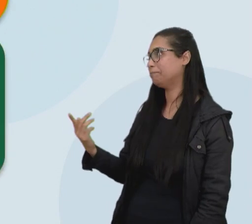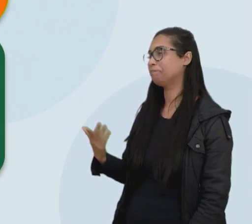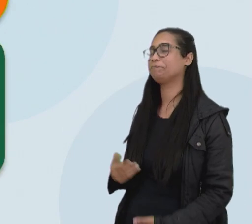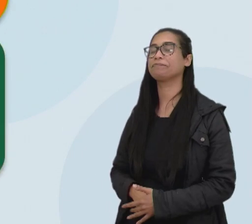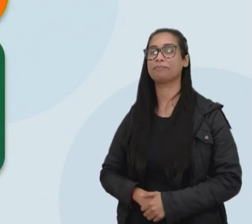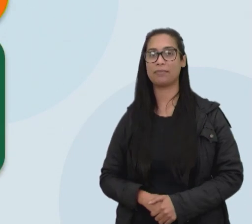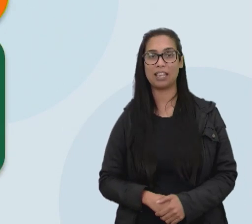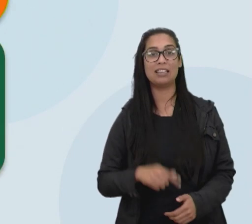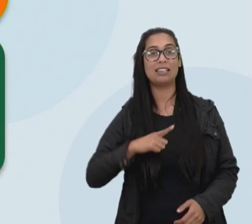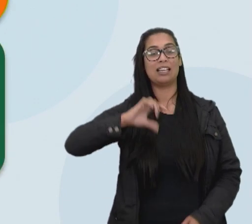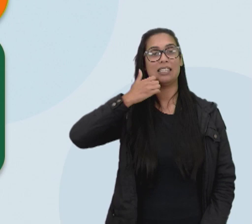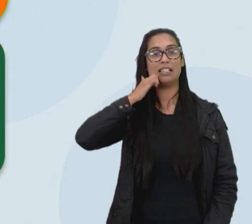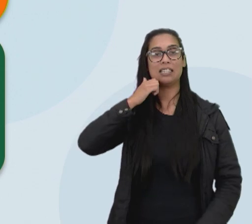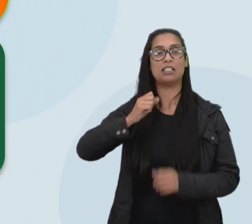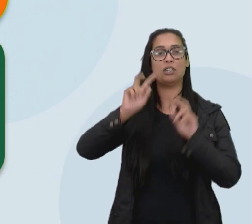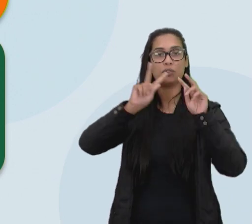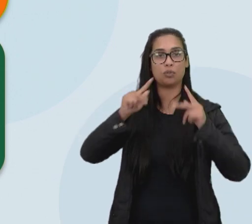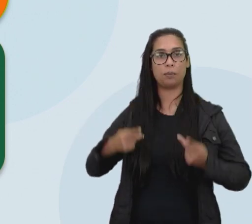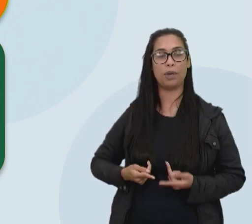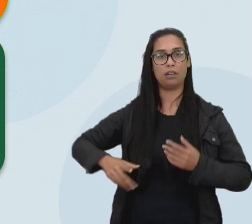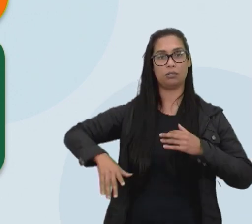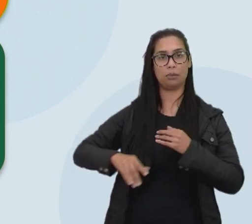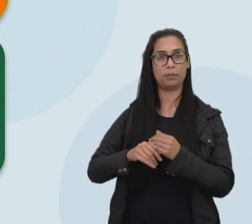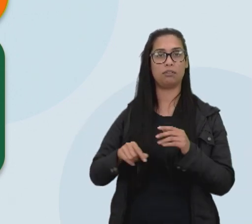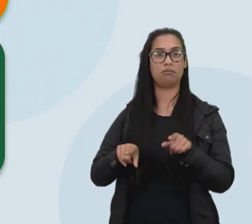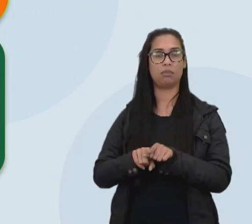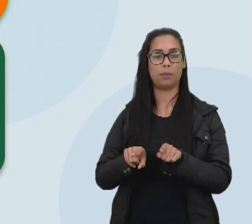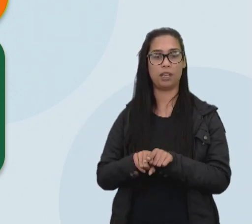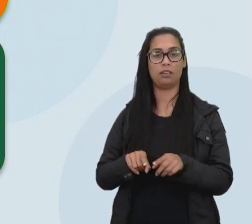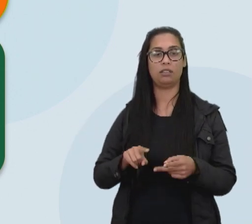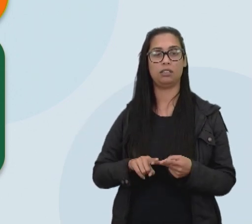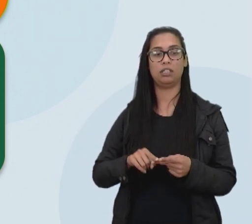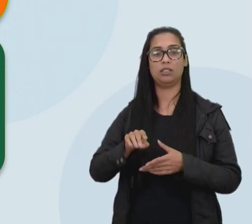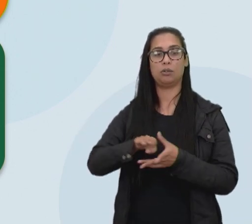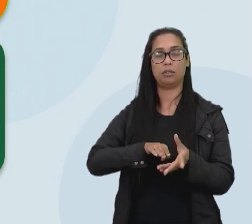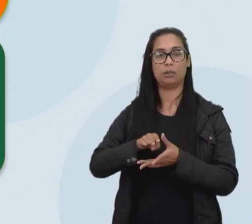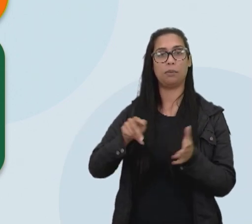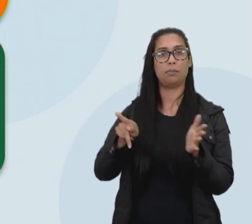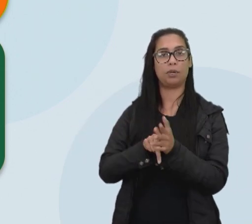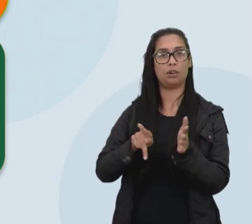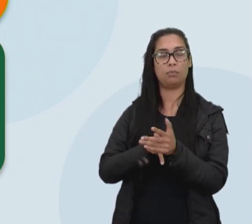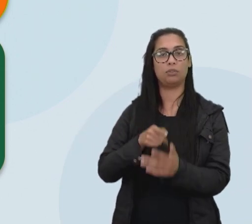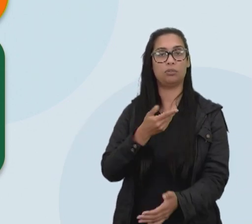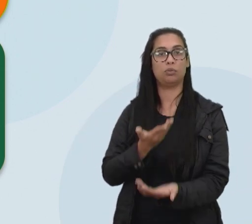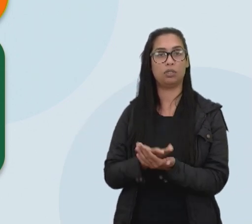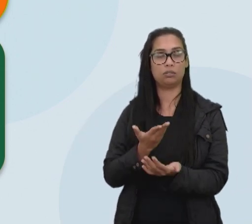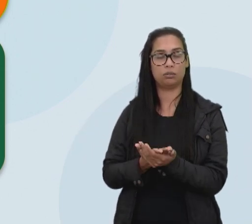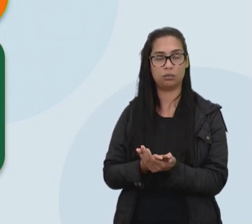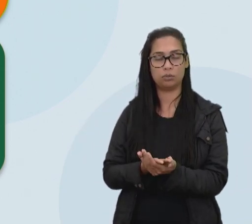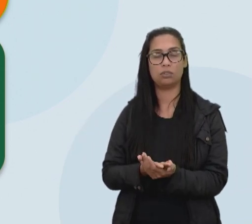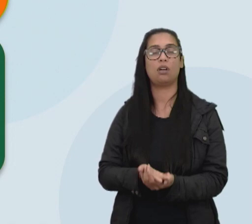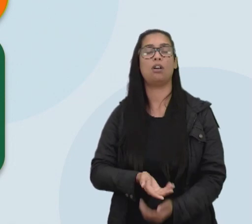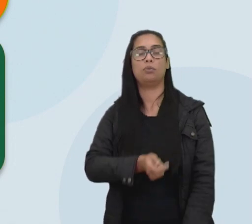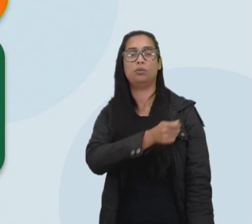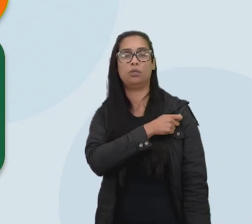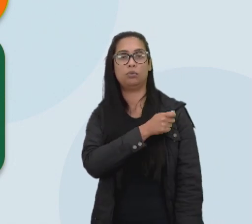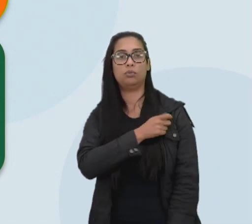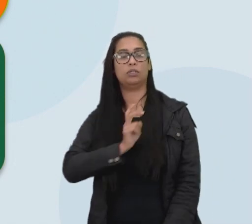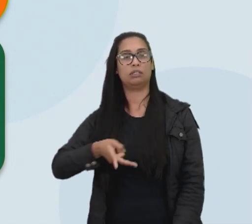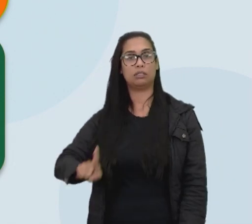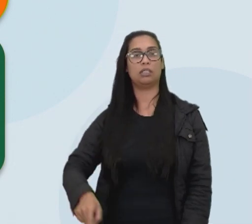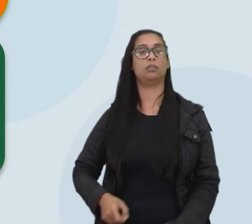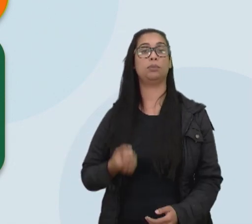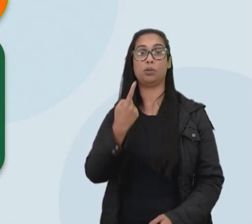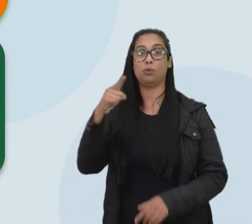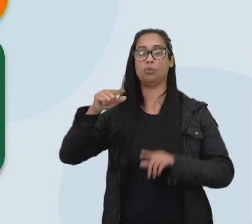das ciências humanas sociais aplicadas, sempre está no começo, e a orientação para o estudante, sempre no último slide. Então, só alegria.